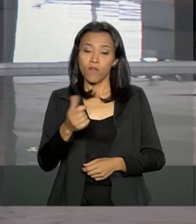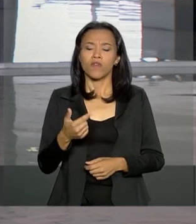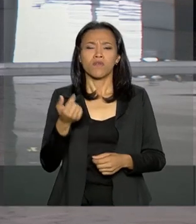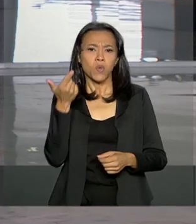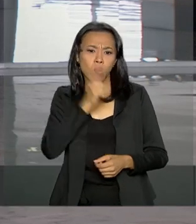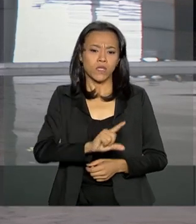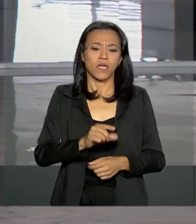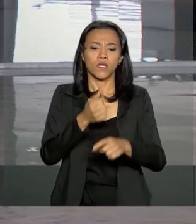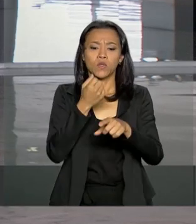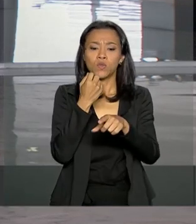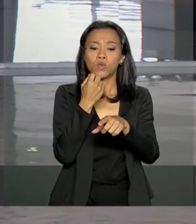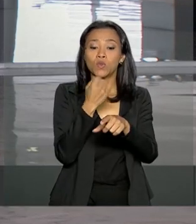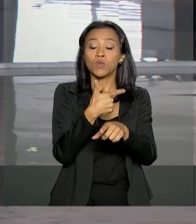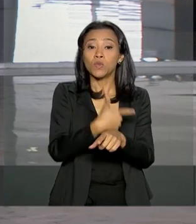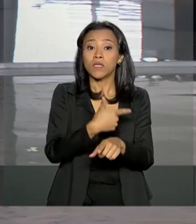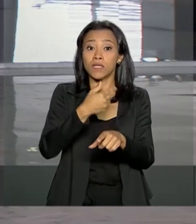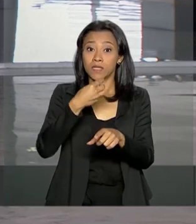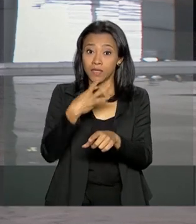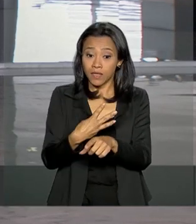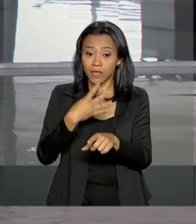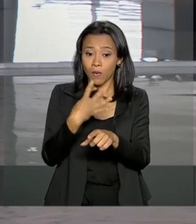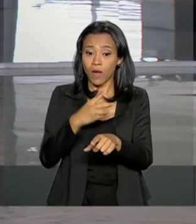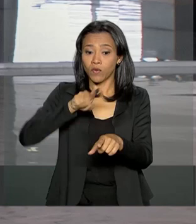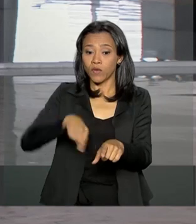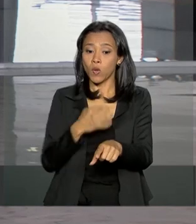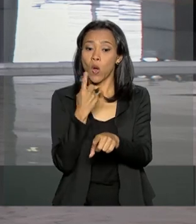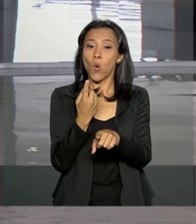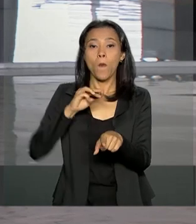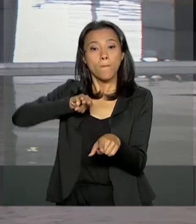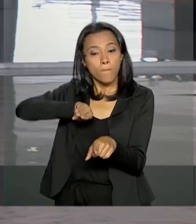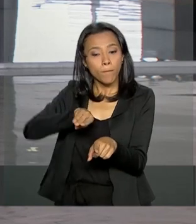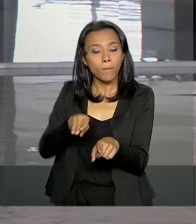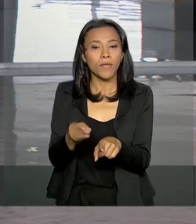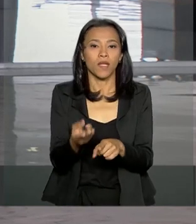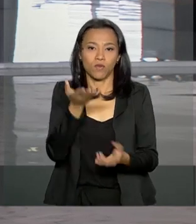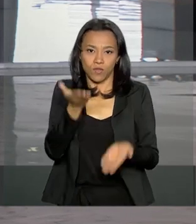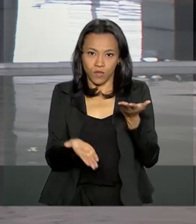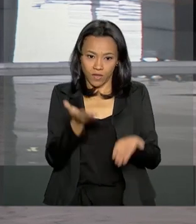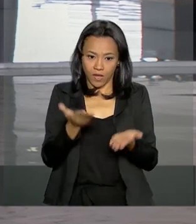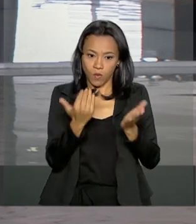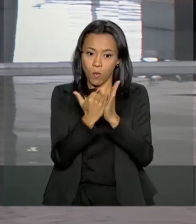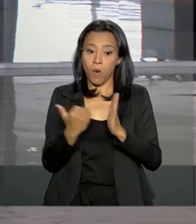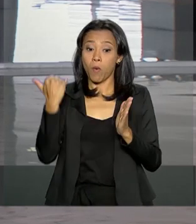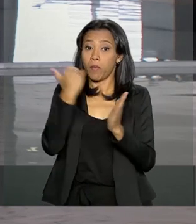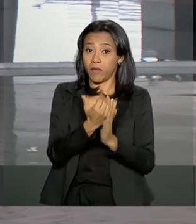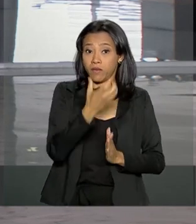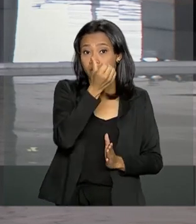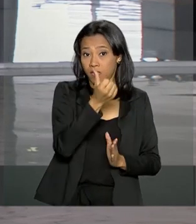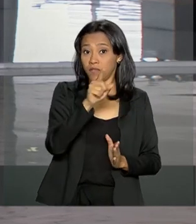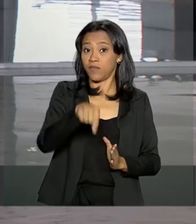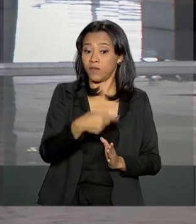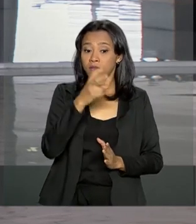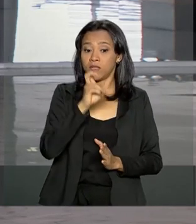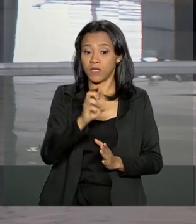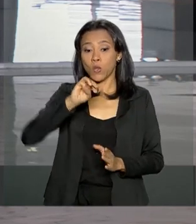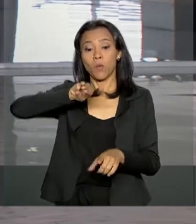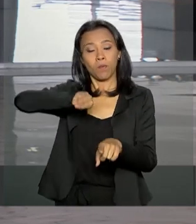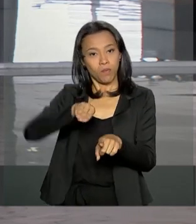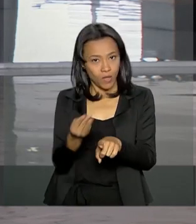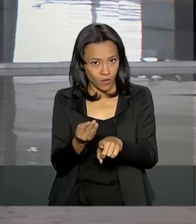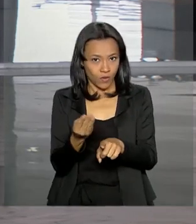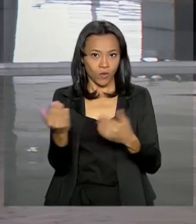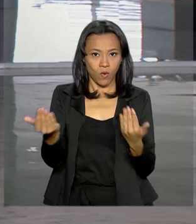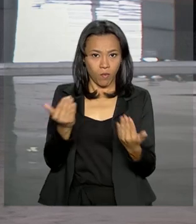234,1 milhões de toneladas, um crescimento de 6 milhões e meio de toneladas em relação à safra